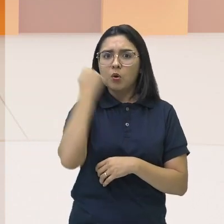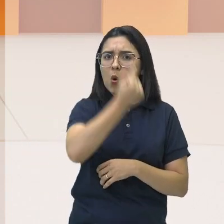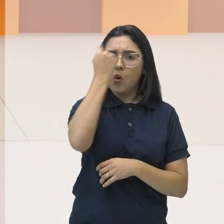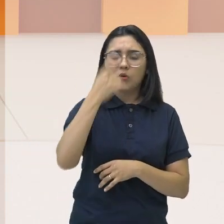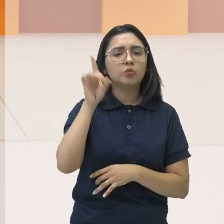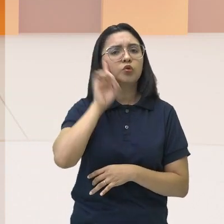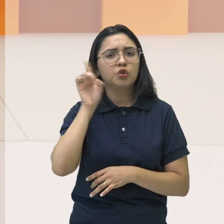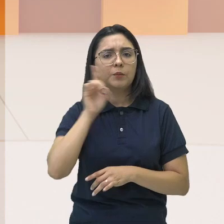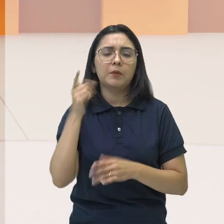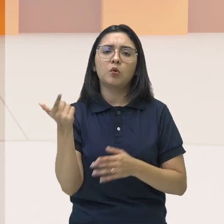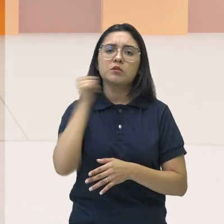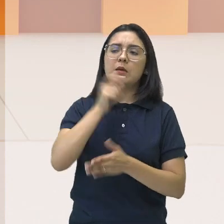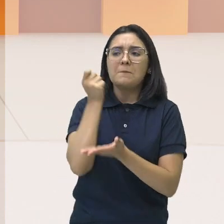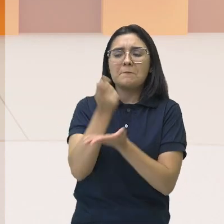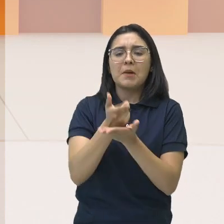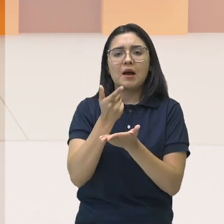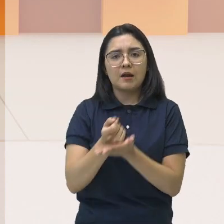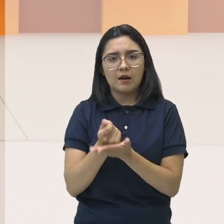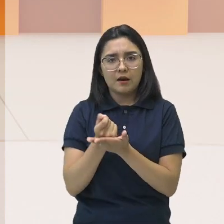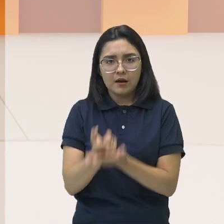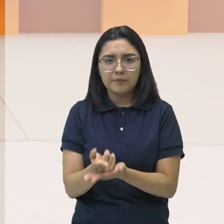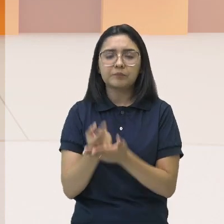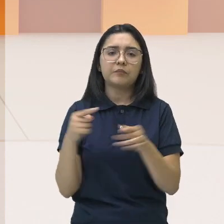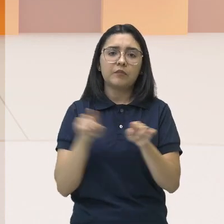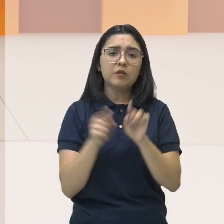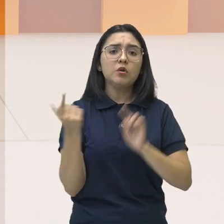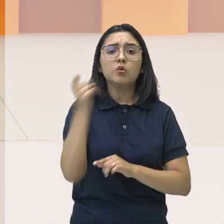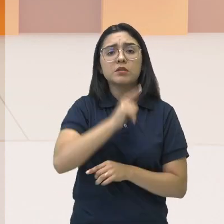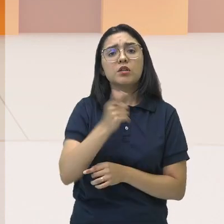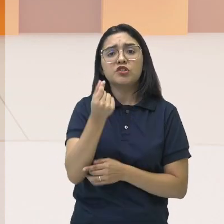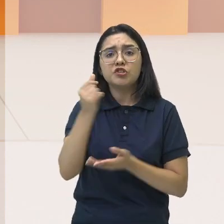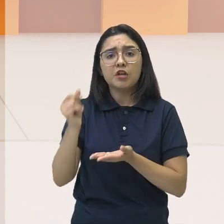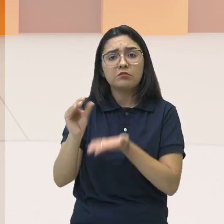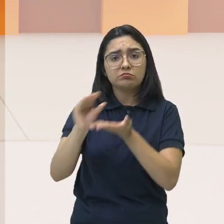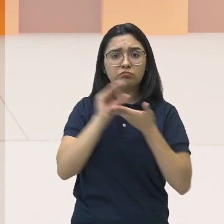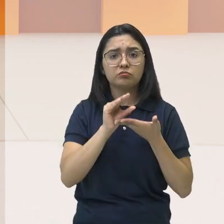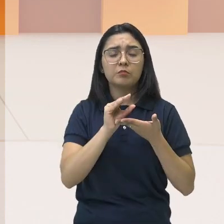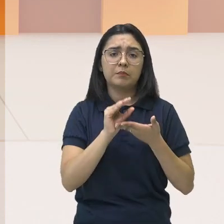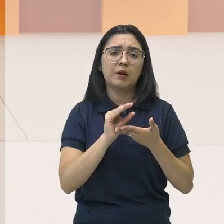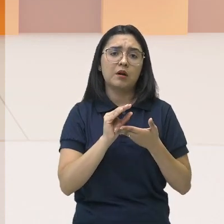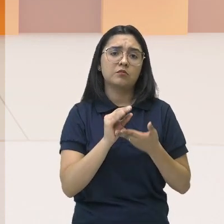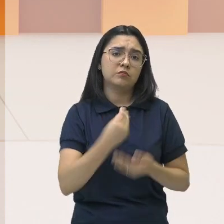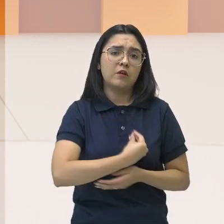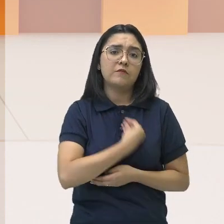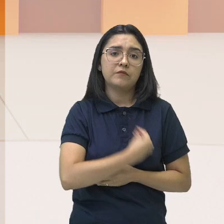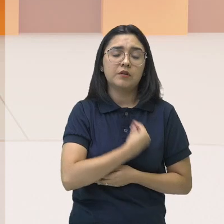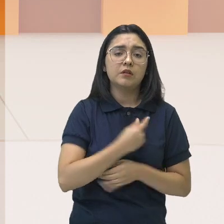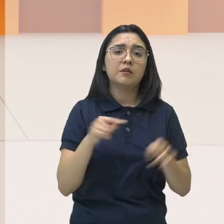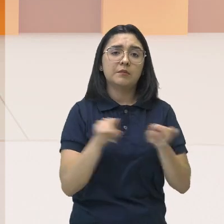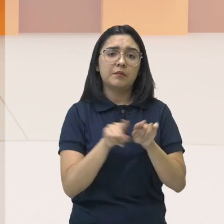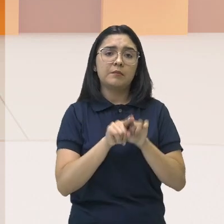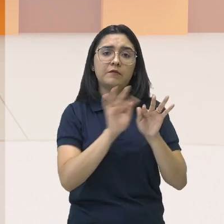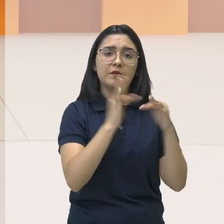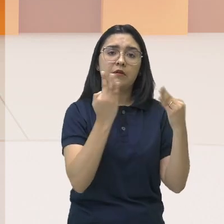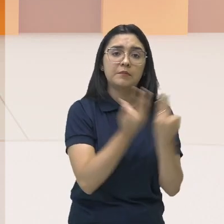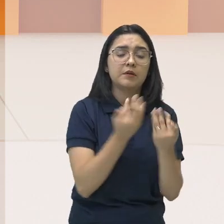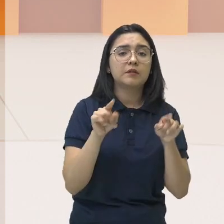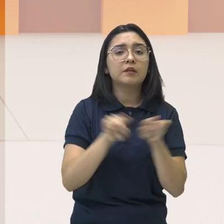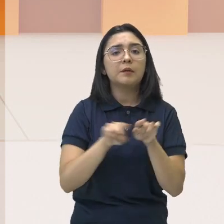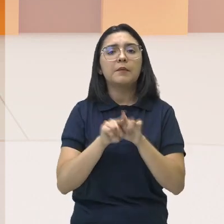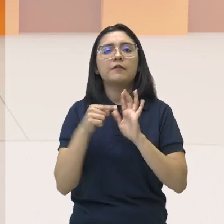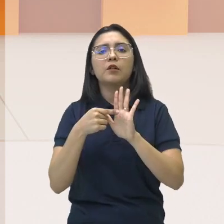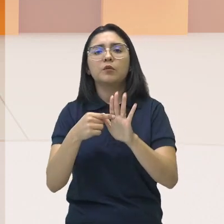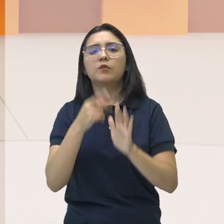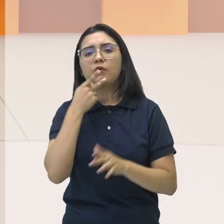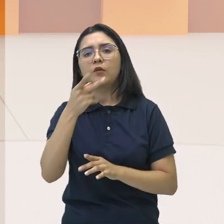para pagar todos esses custos e conseguir ali um pouco de dinheiro para a sua subsistência e para a subsistência de suas famílias. É vendida a ideia também